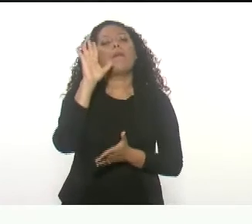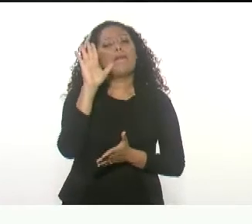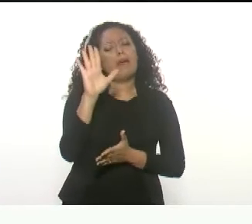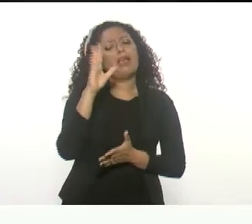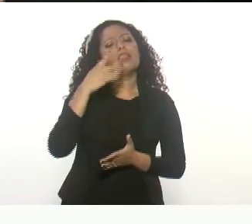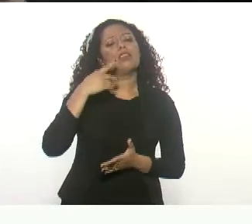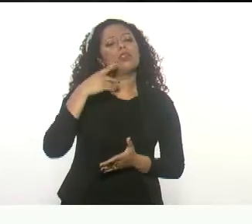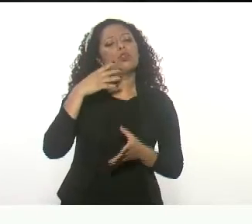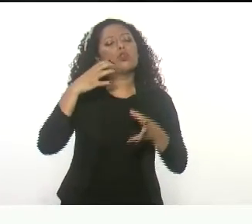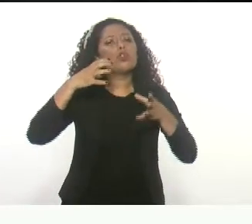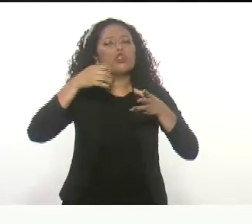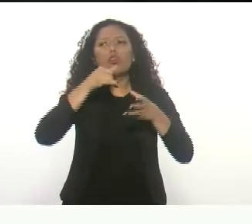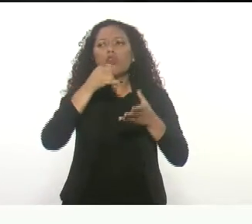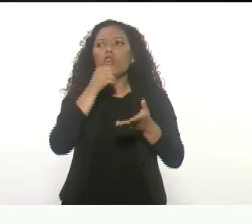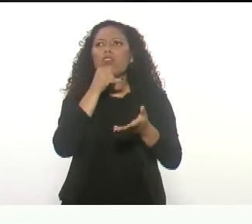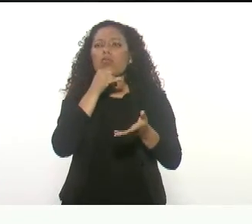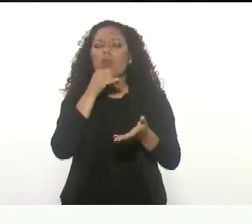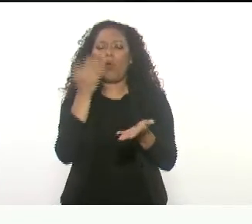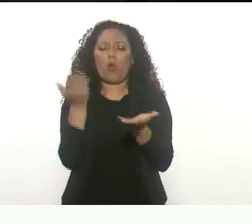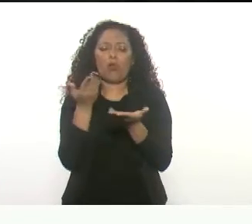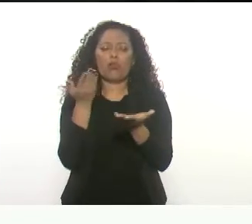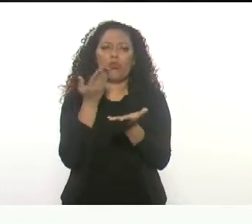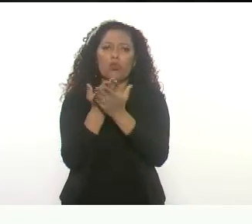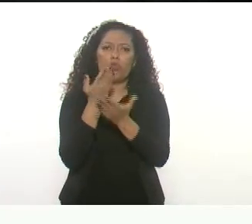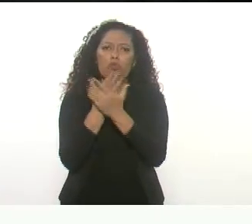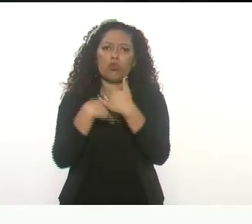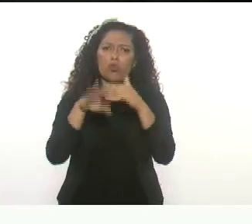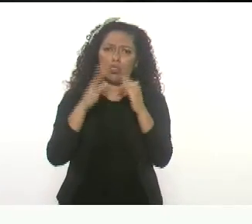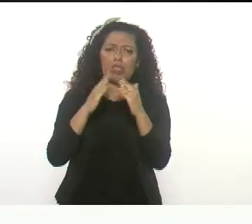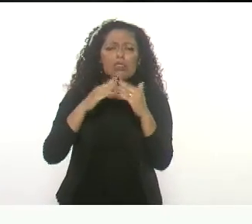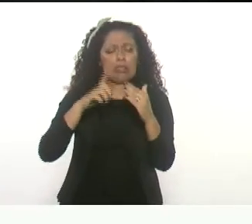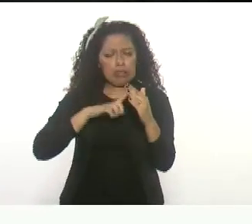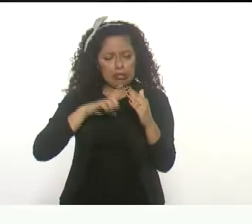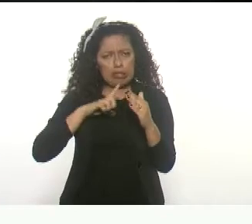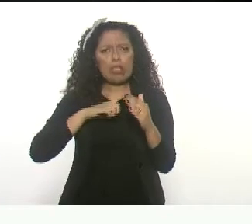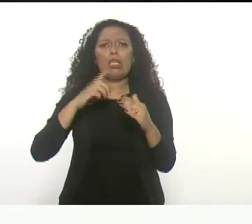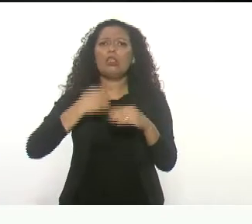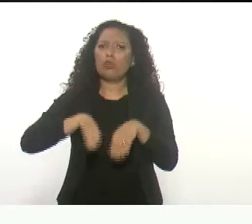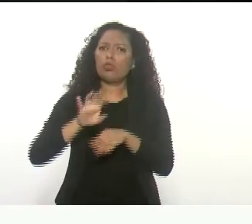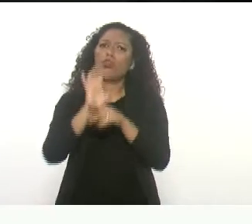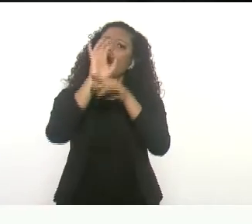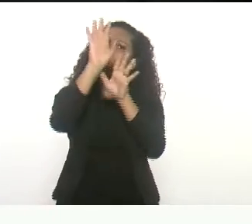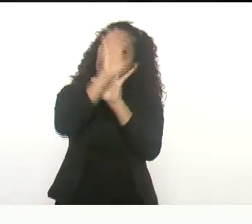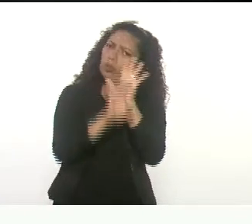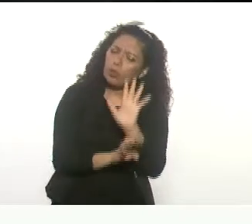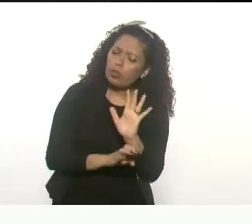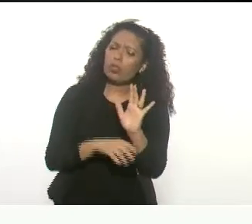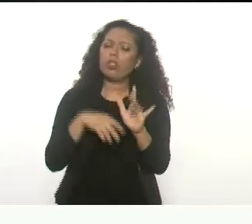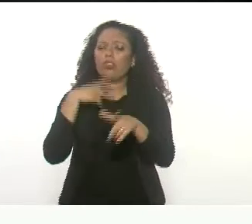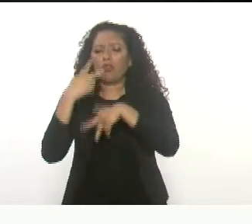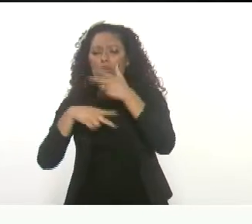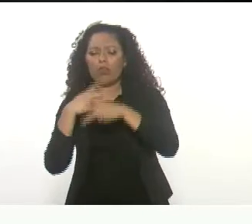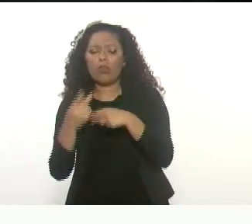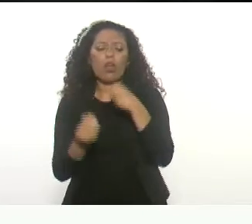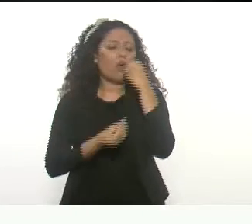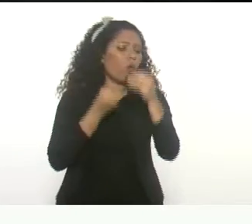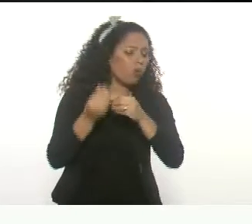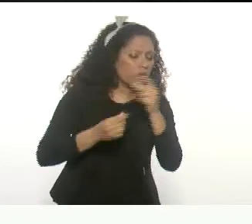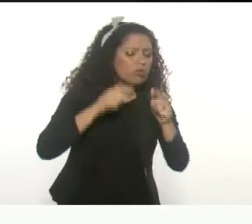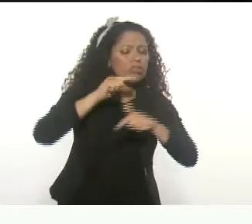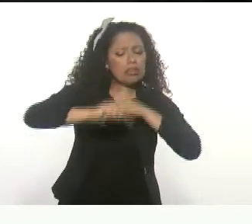tem o seu currículo, sim, né? Se baseia em alguma coisa para definir as avaliações, para definir os